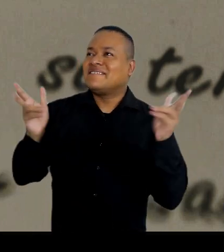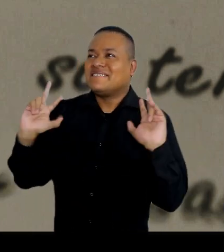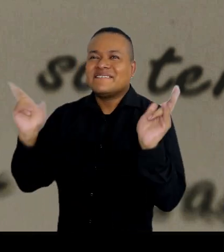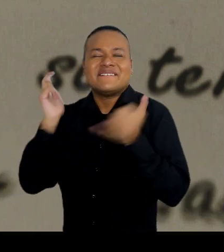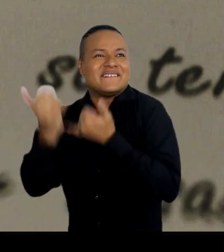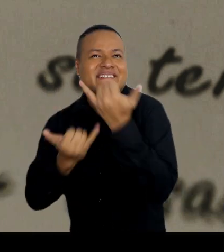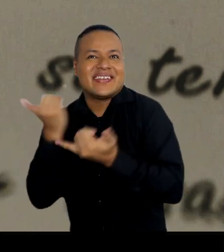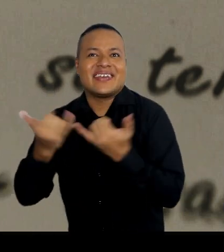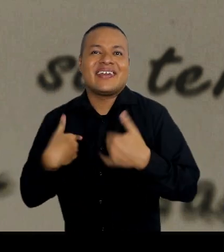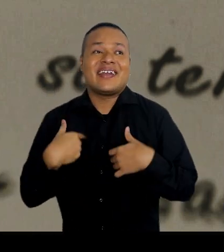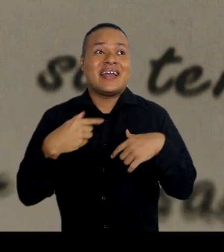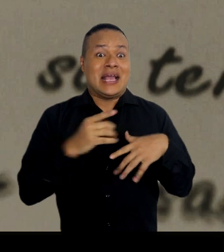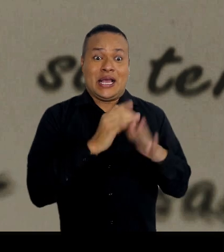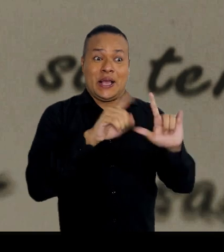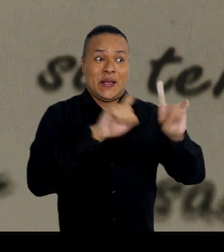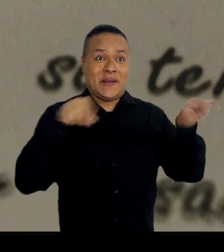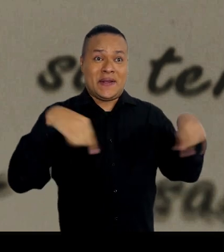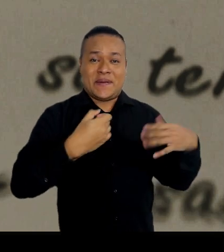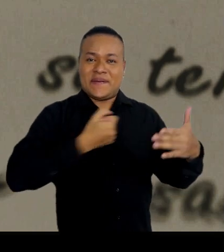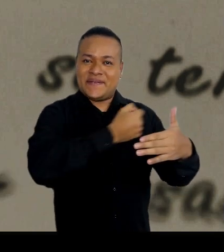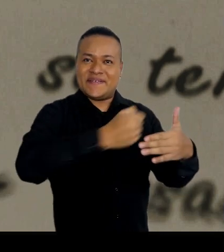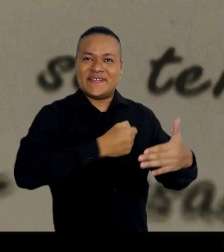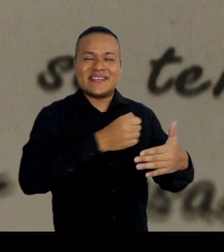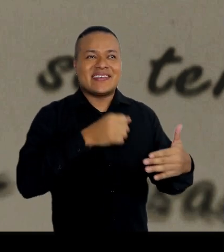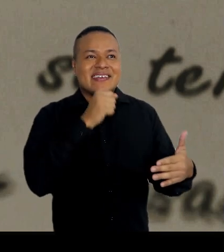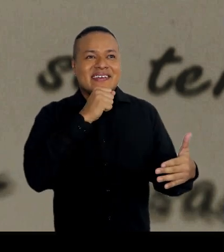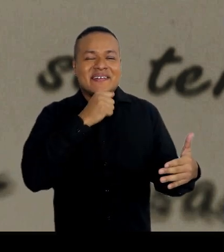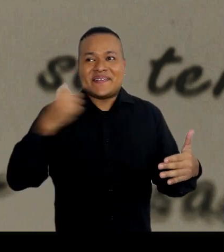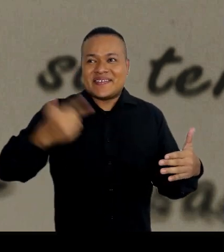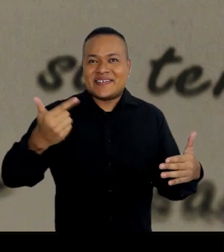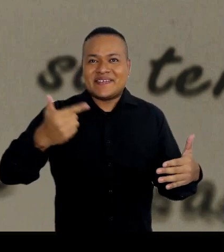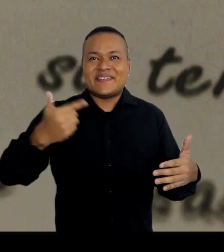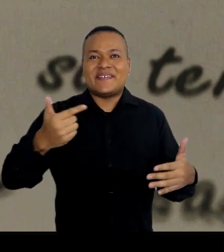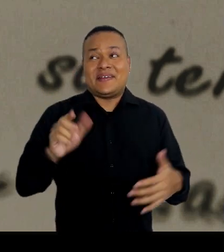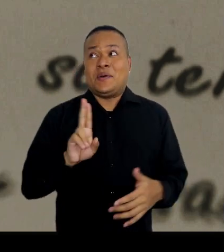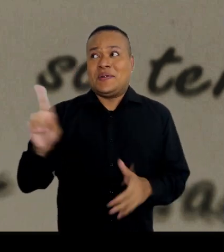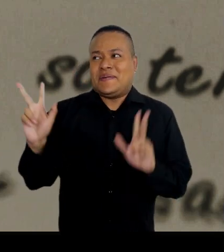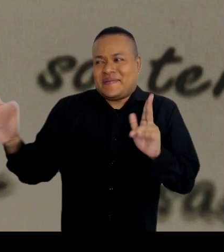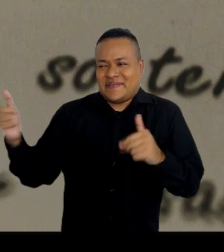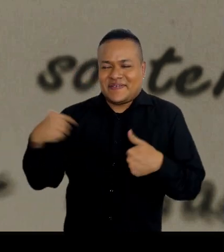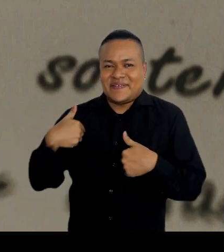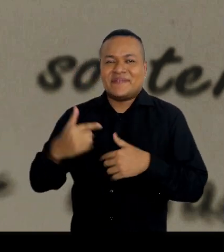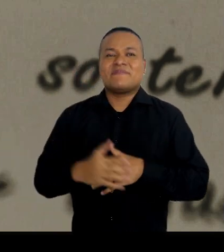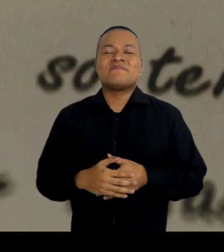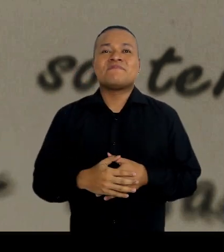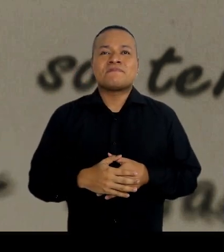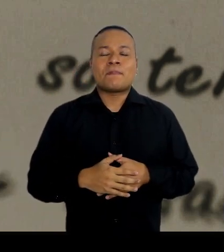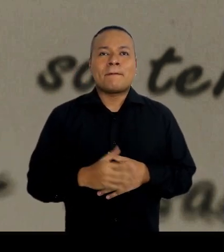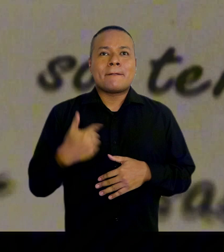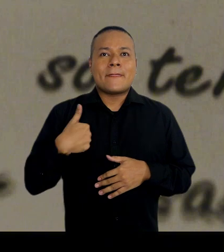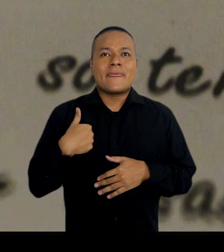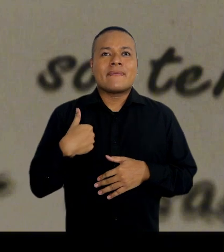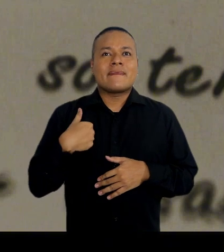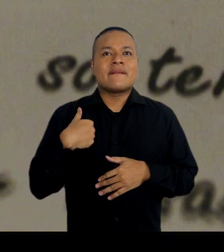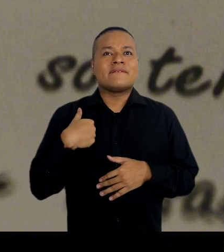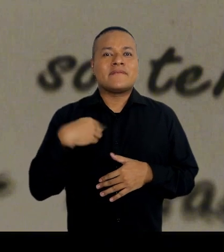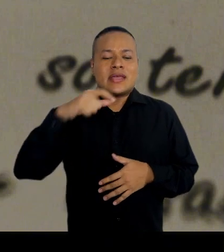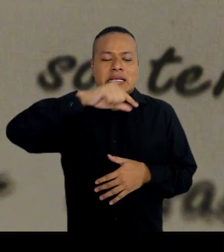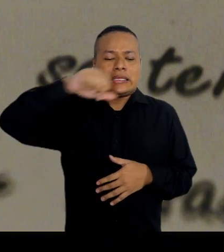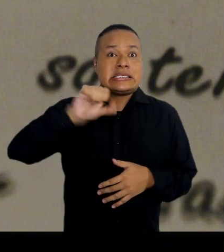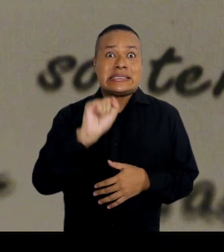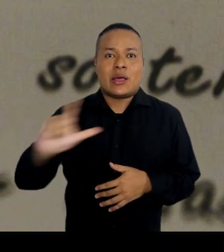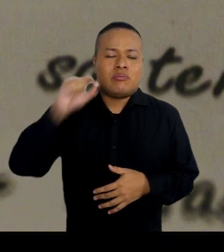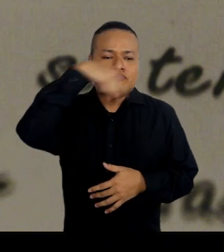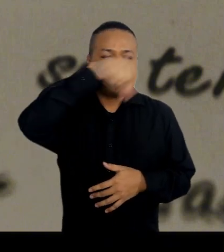brincar, era um momento que nós estávamos na cozinha, onde a minha bisavó, que eu herdei o nome dela, Farid, e aí quando eu ia colocar sal